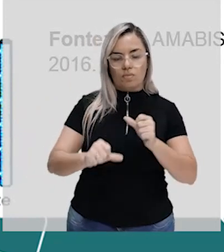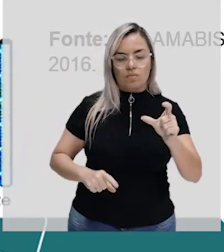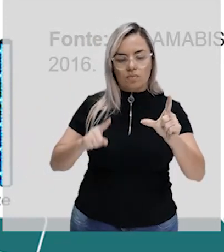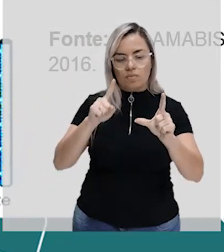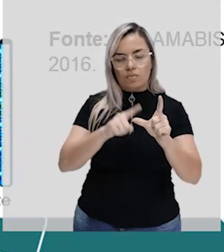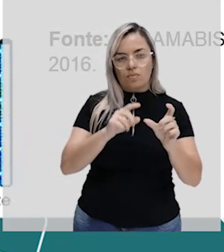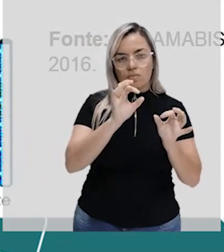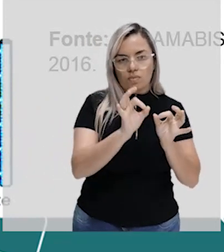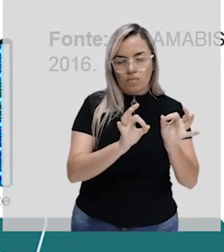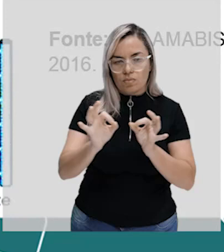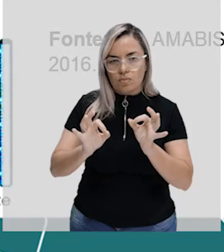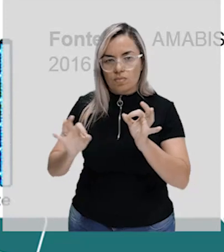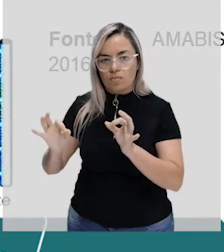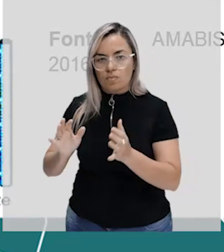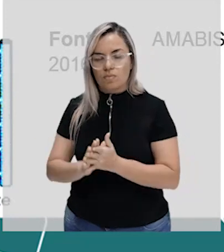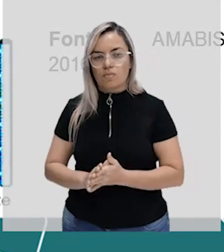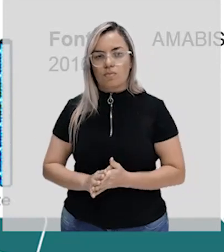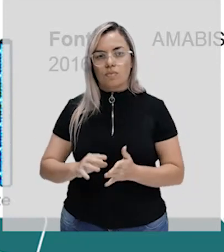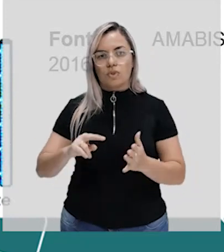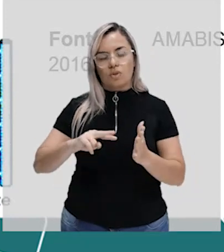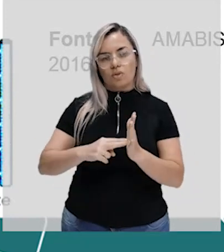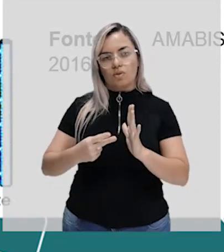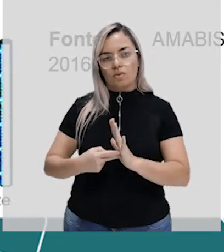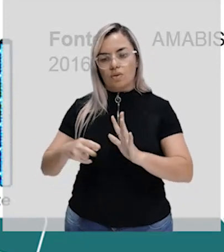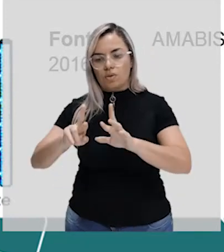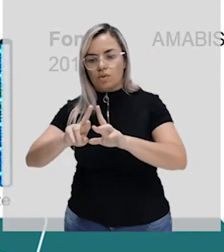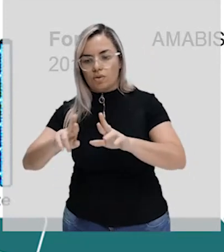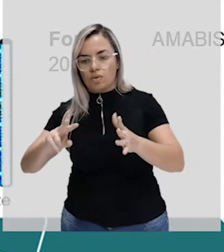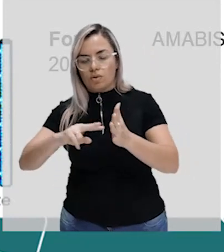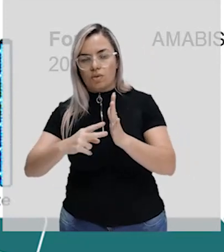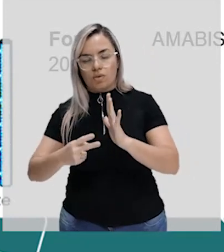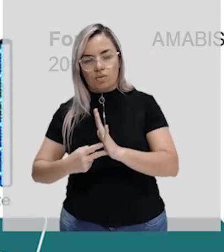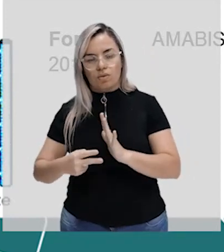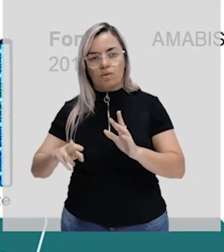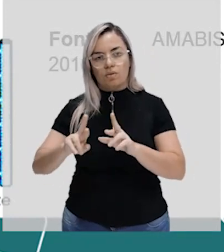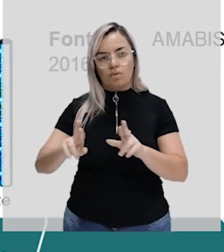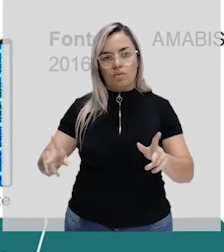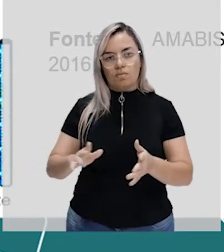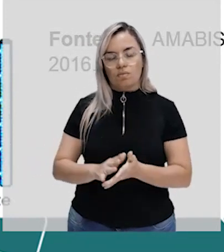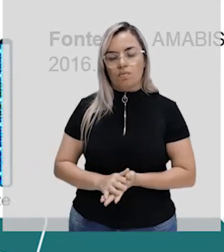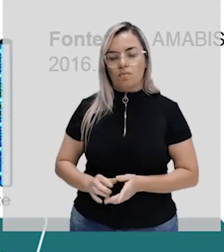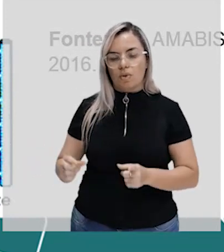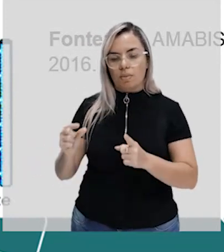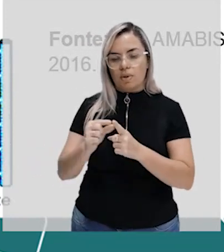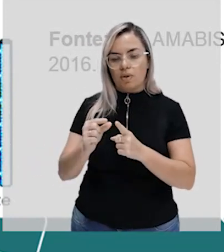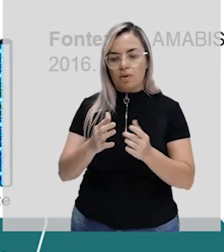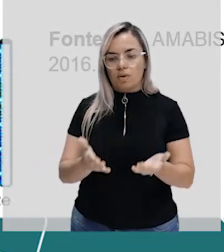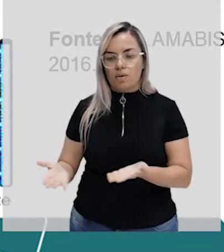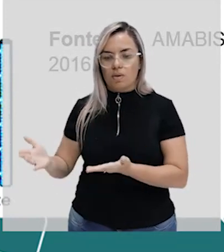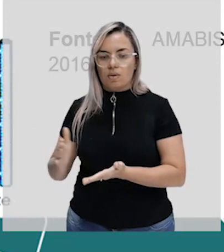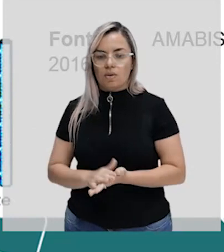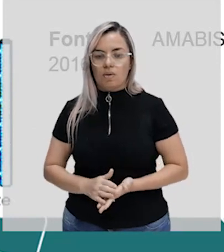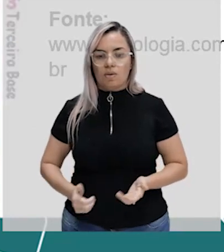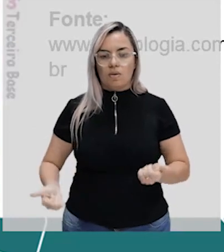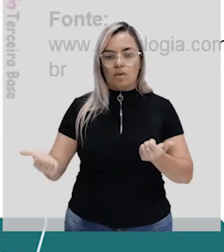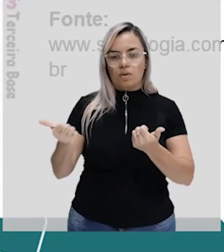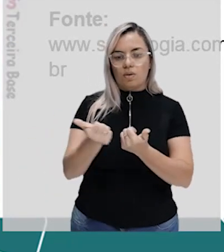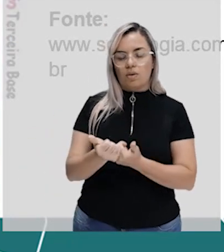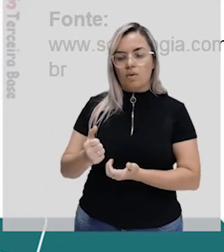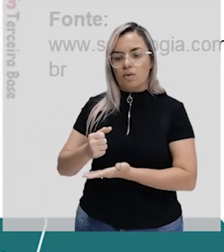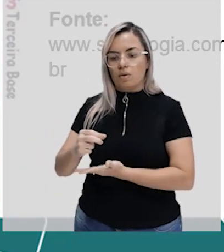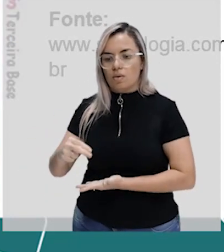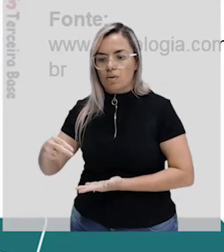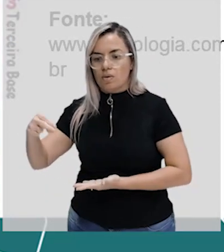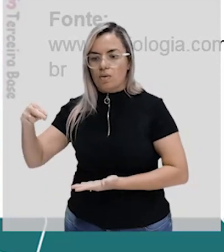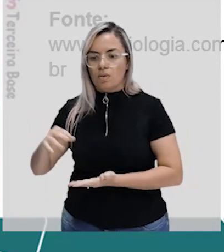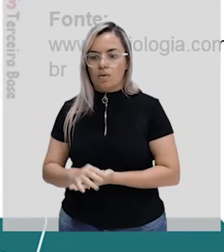sequência das letras, muda também o sentido da palavra, tá? A substituição de bases nitrogenadas por outra, nem sempre